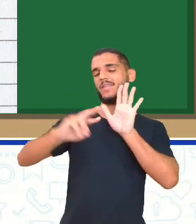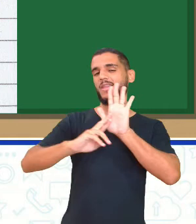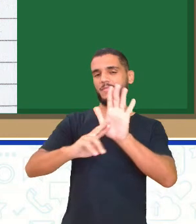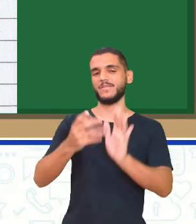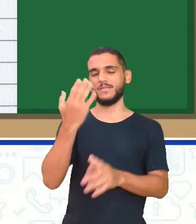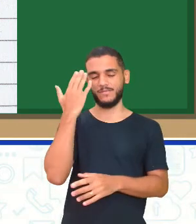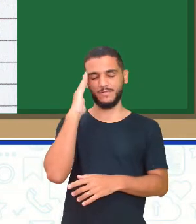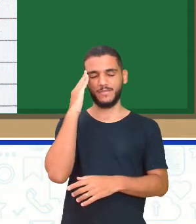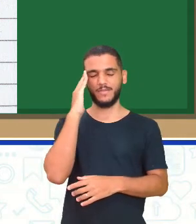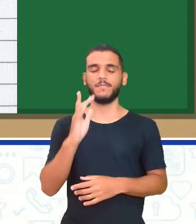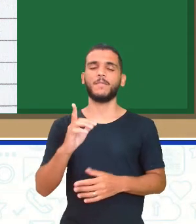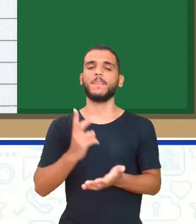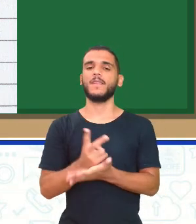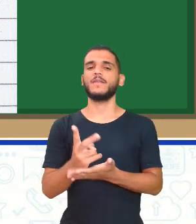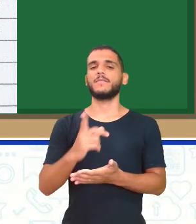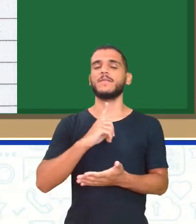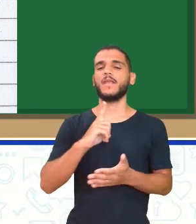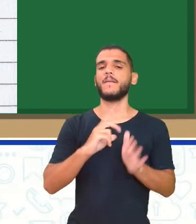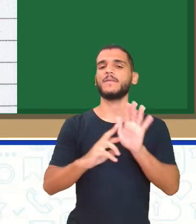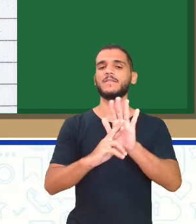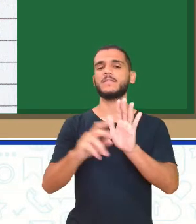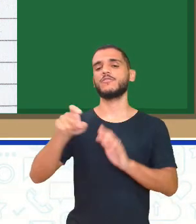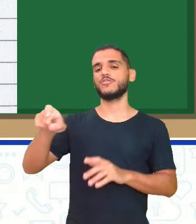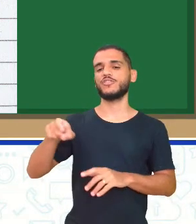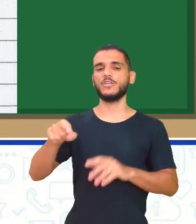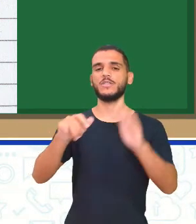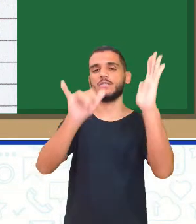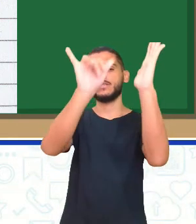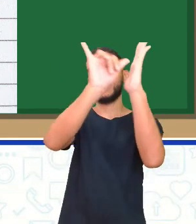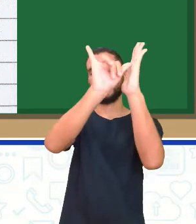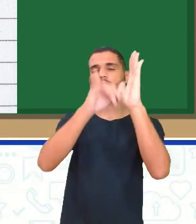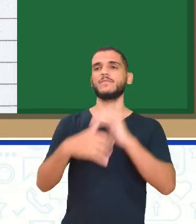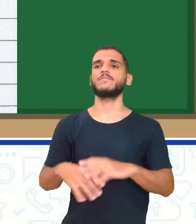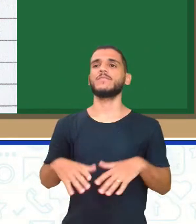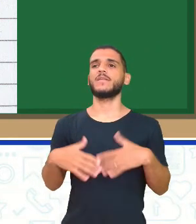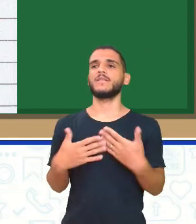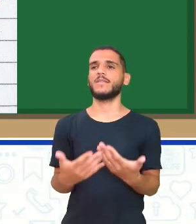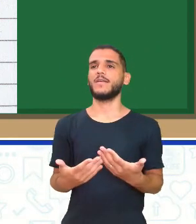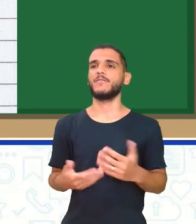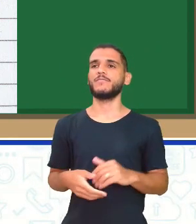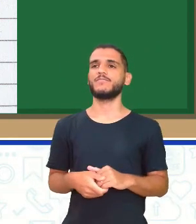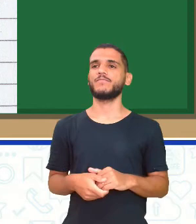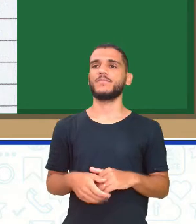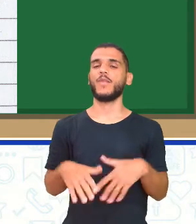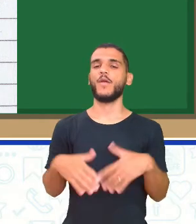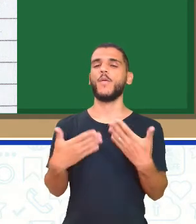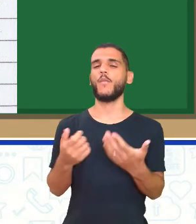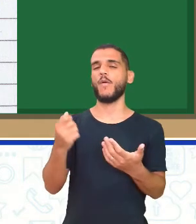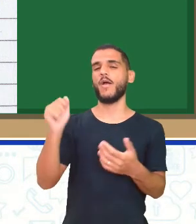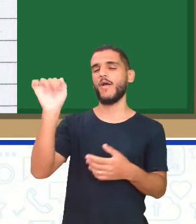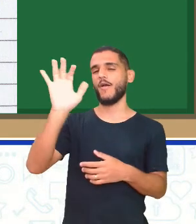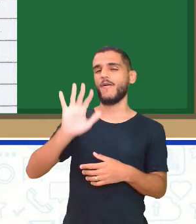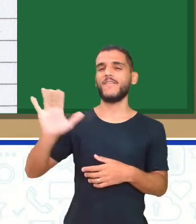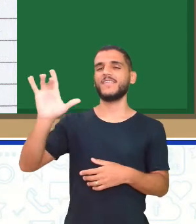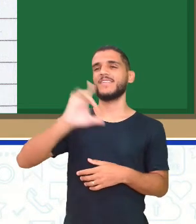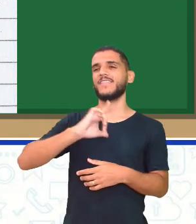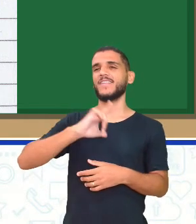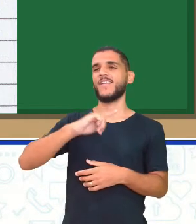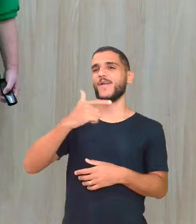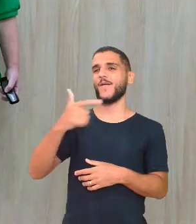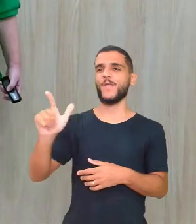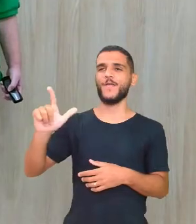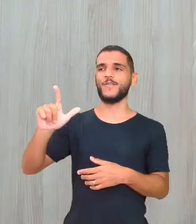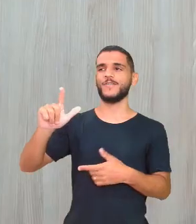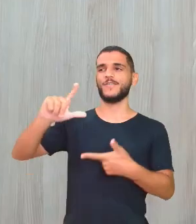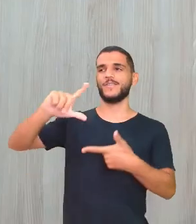como X e Y. E aí, Marta? Que figura é essa, Marta? Temos outro